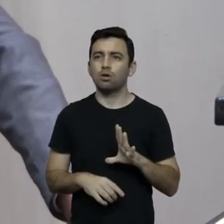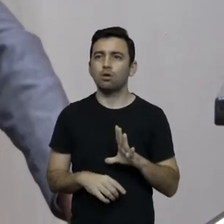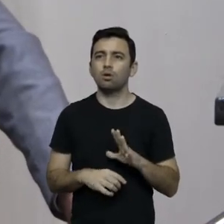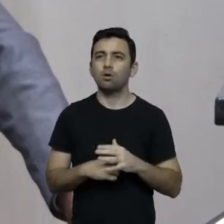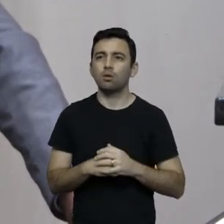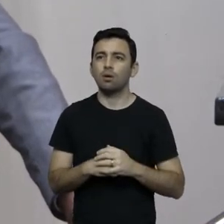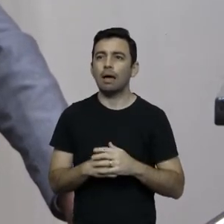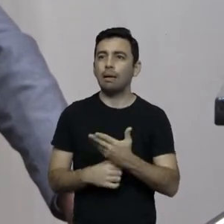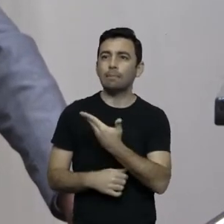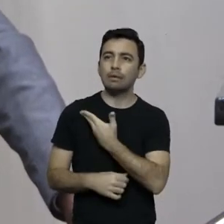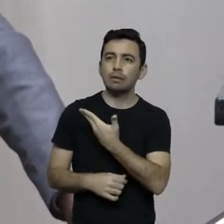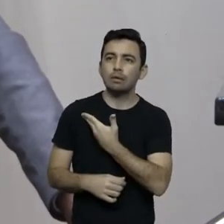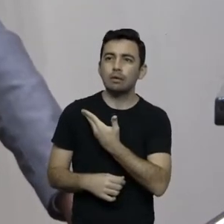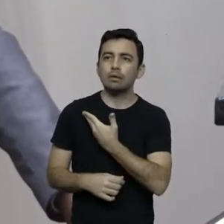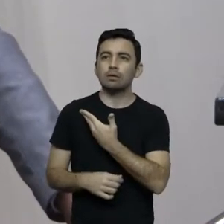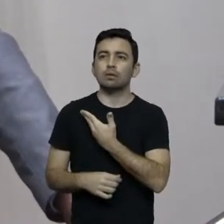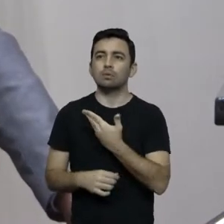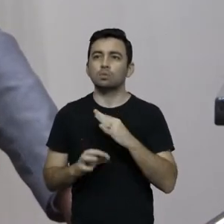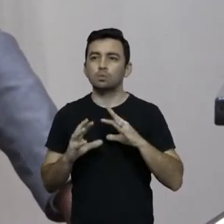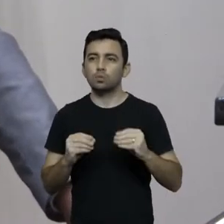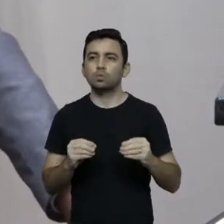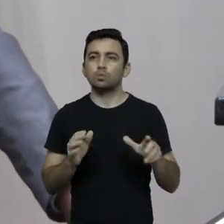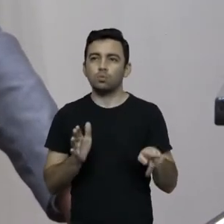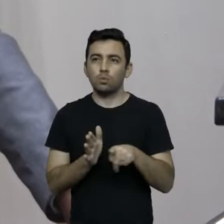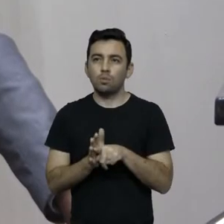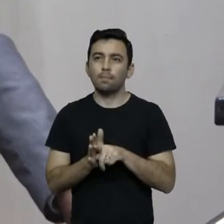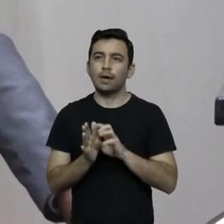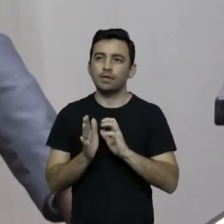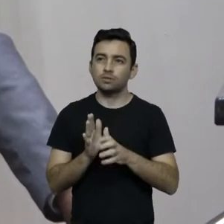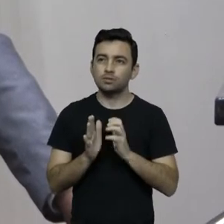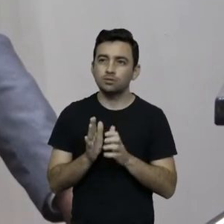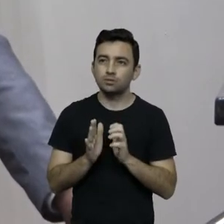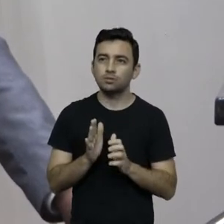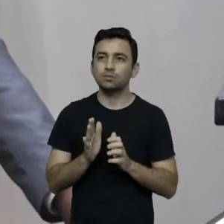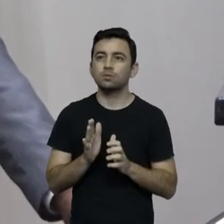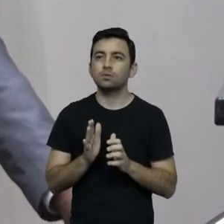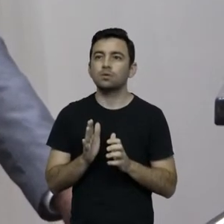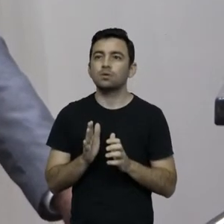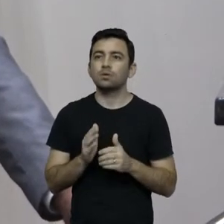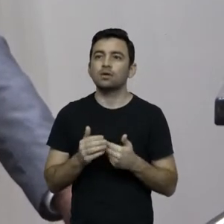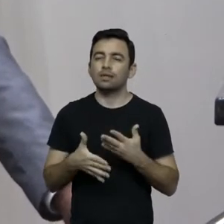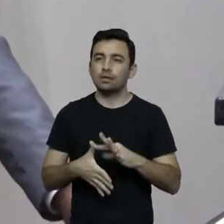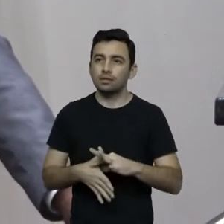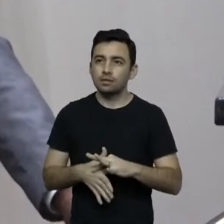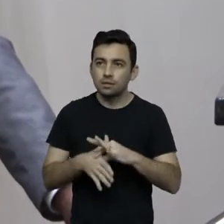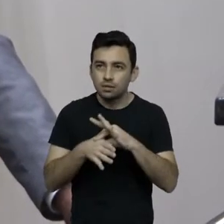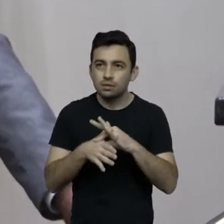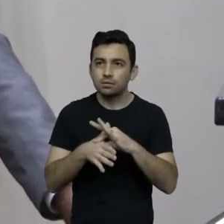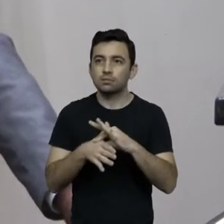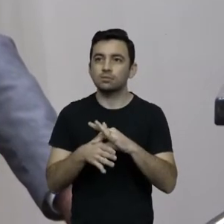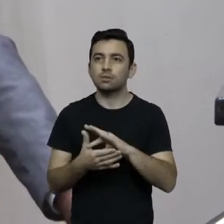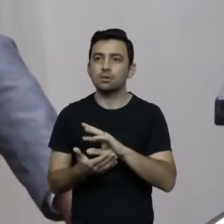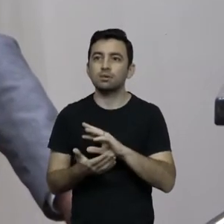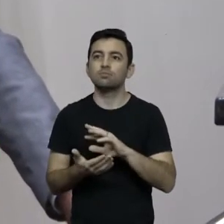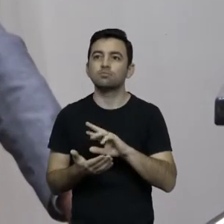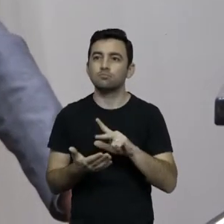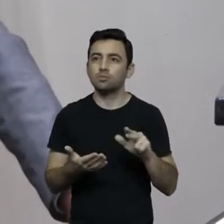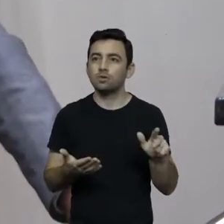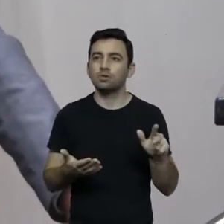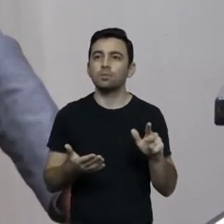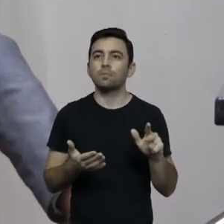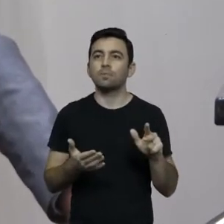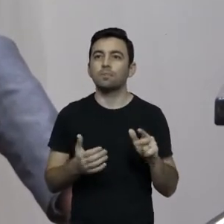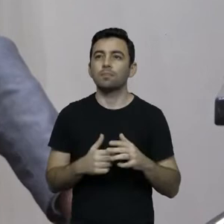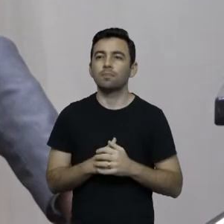e amigos companheiros de partido mas encontramos lideranças das mais diversas é de todos os